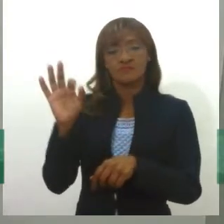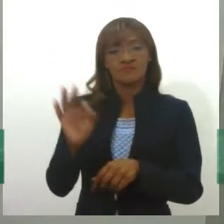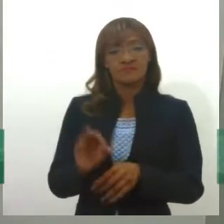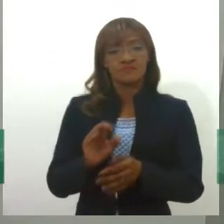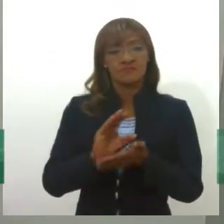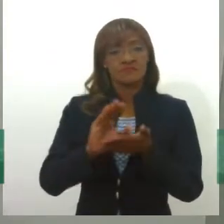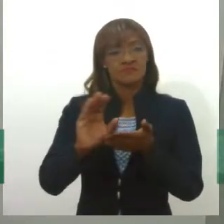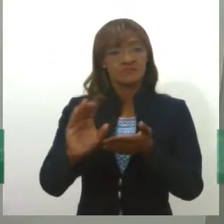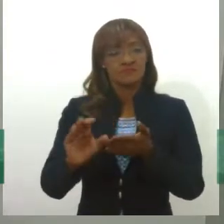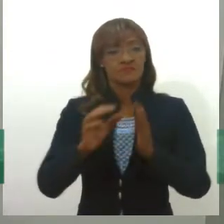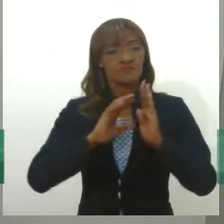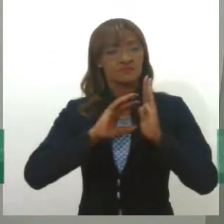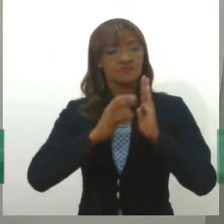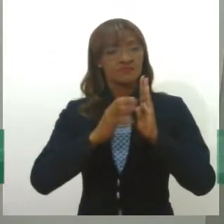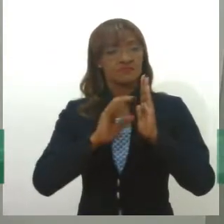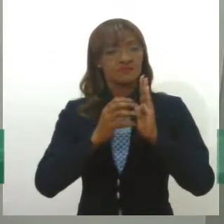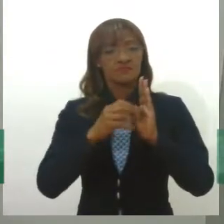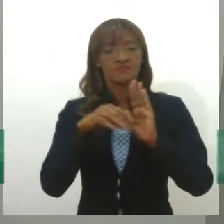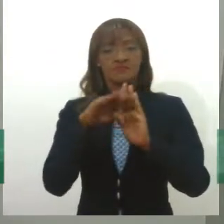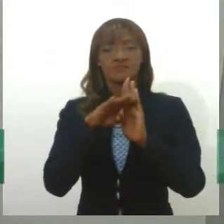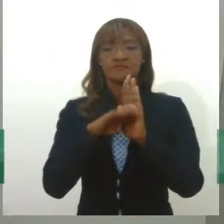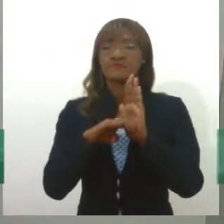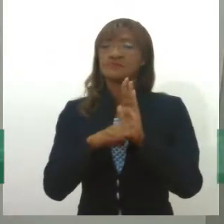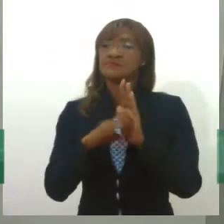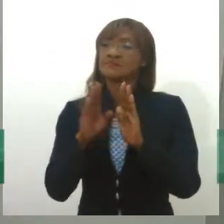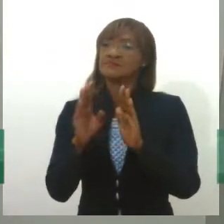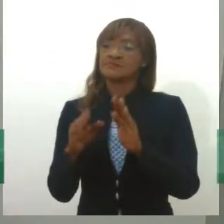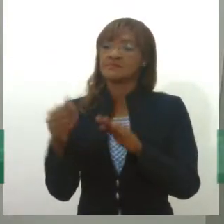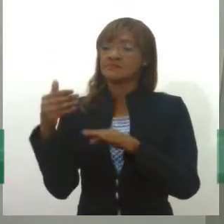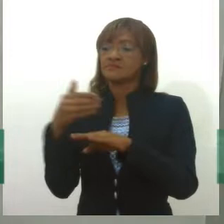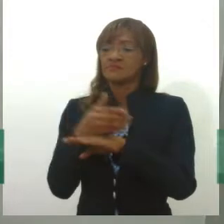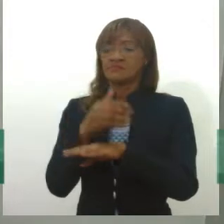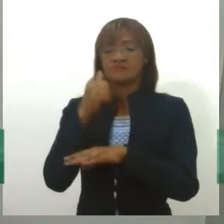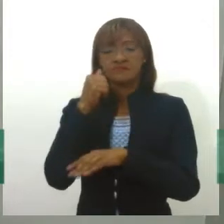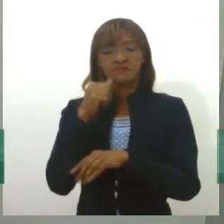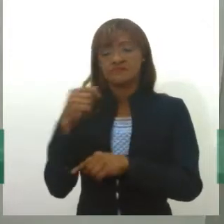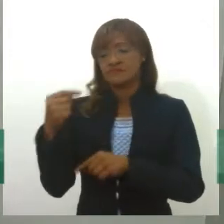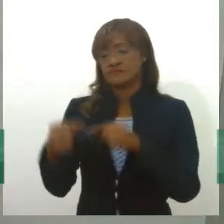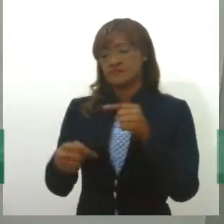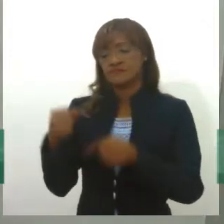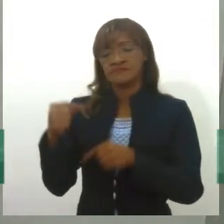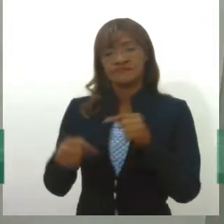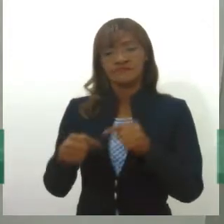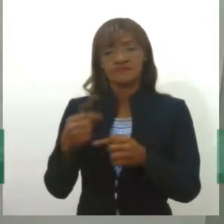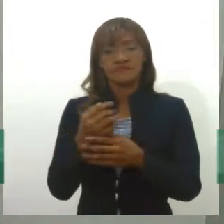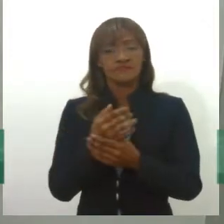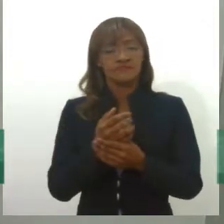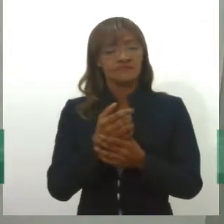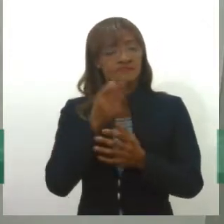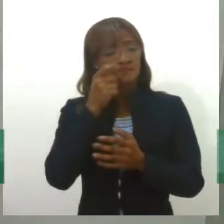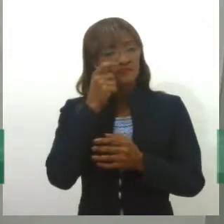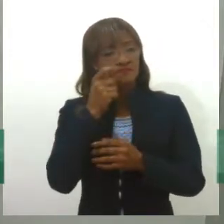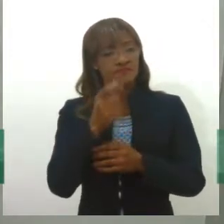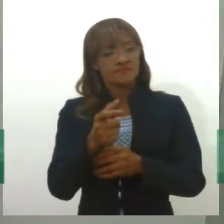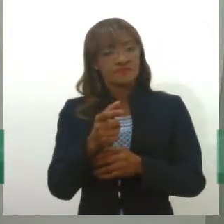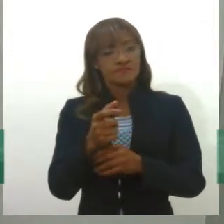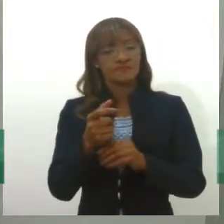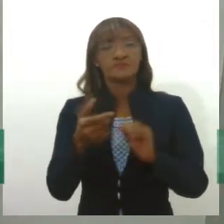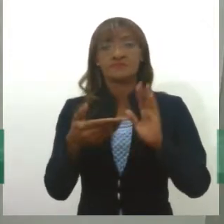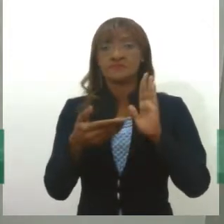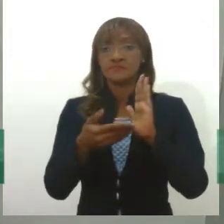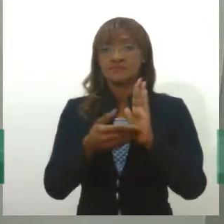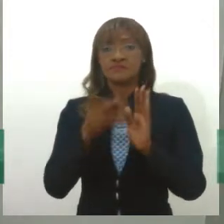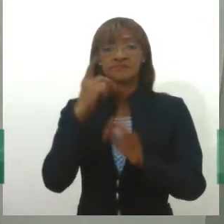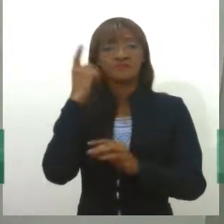fundo partidário a programas de participação das mulheres na política. Vamos ver na reportagem da Câmara dos Deputados